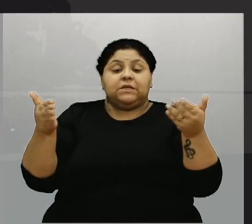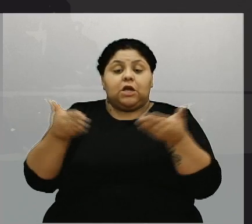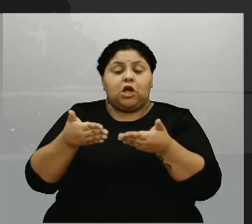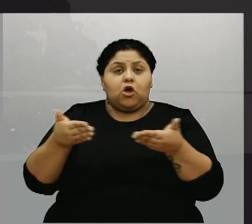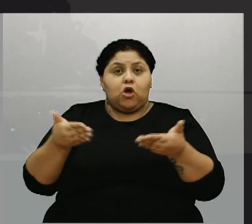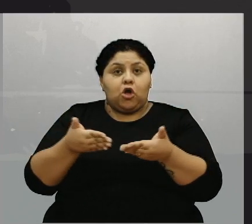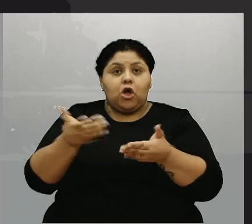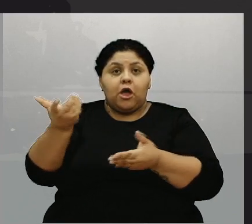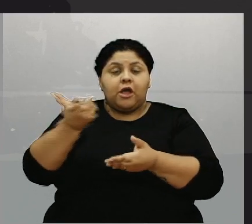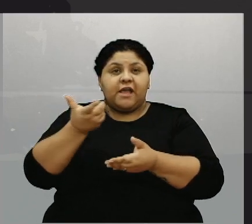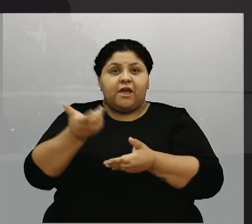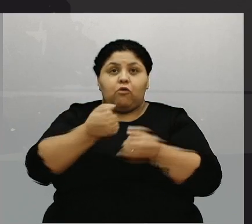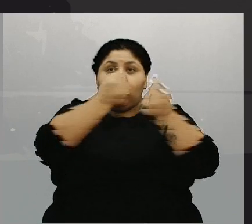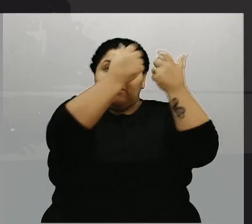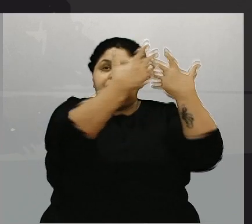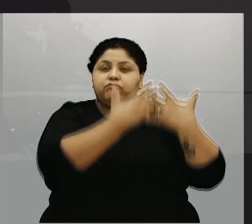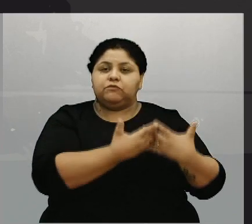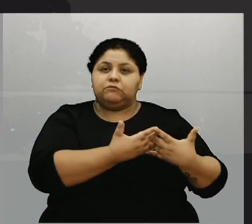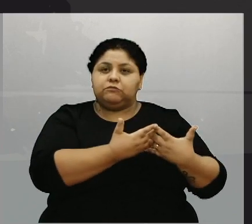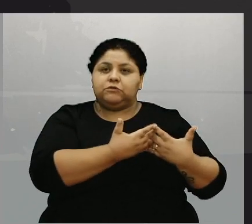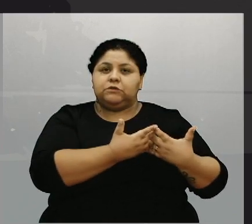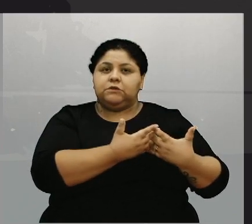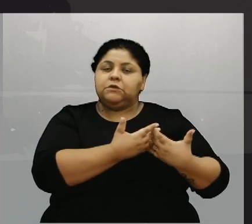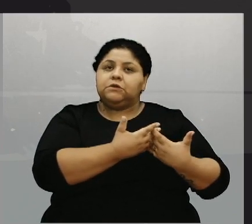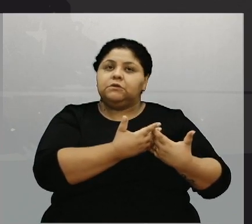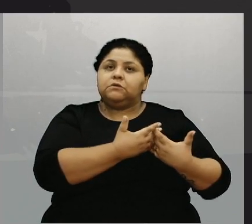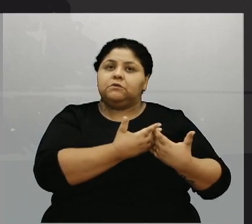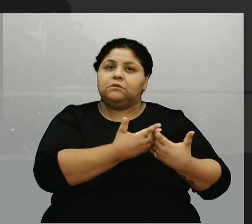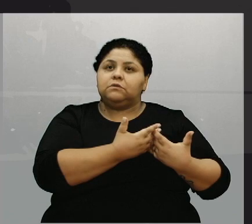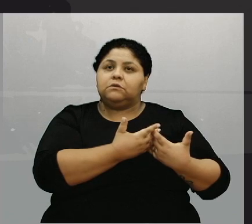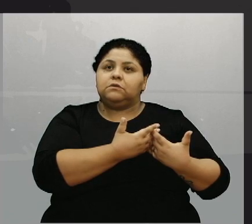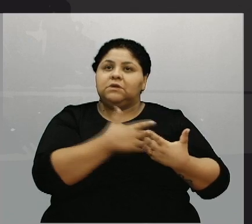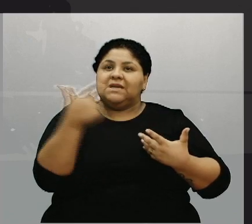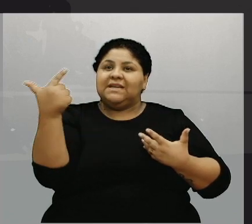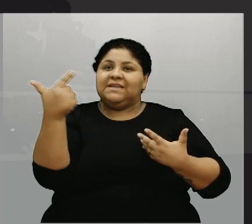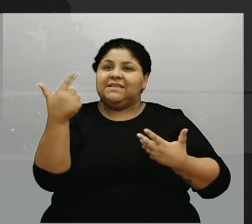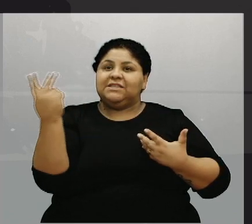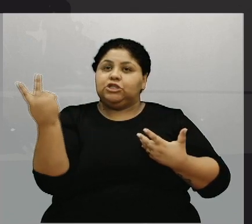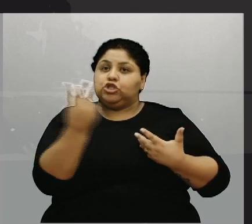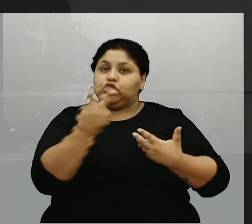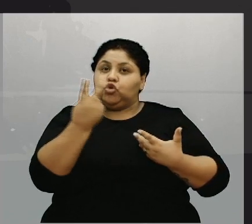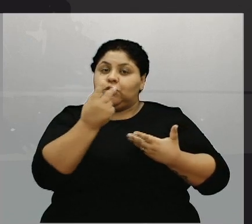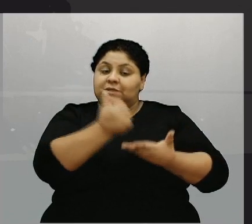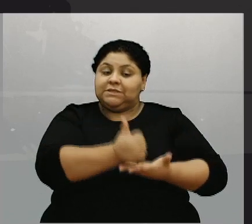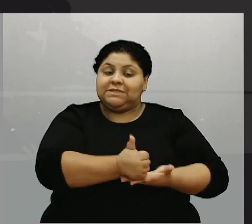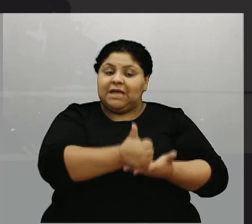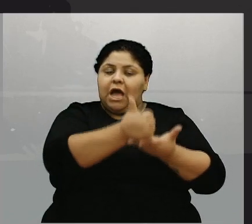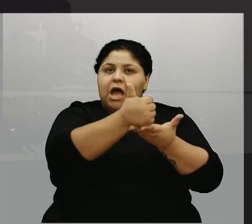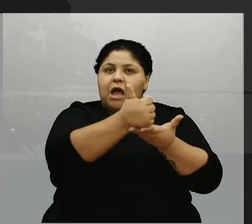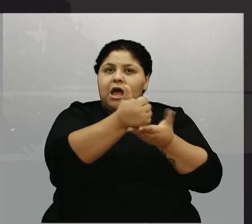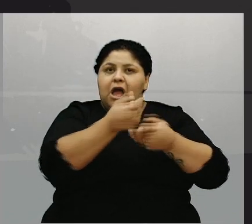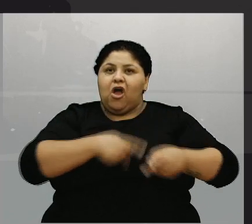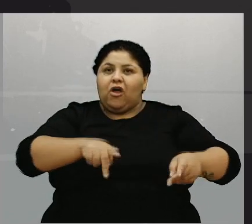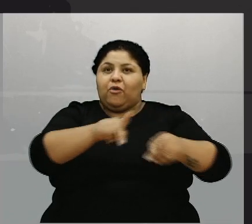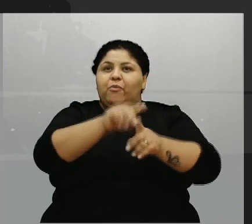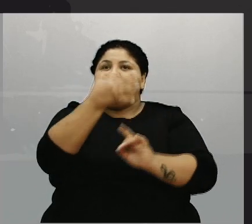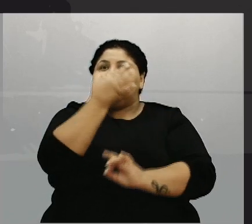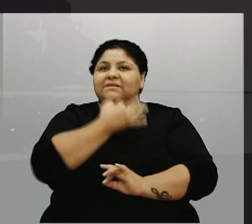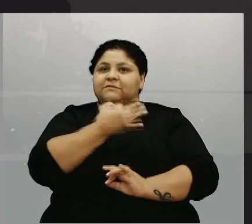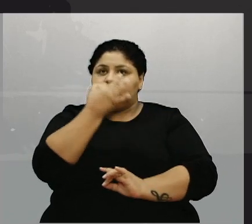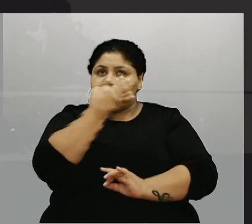eu queria colocar especialmente esses dois auxílios para que a população